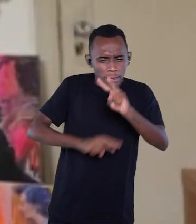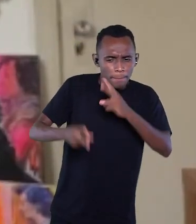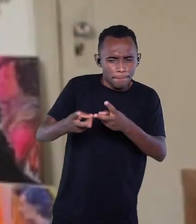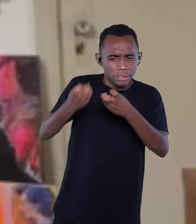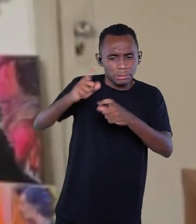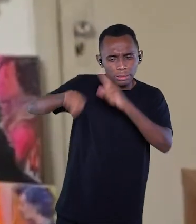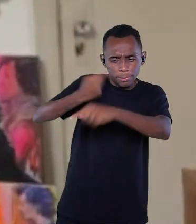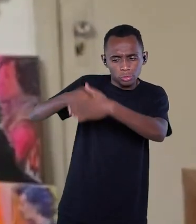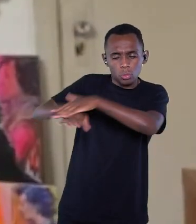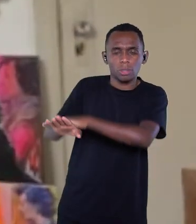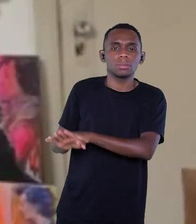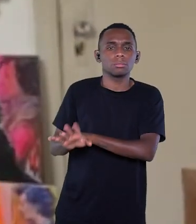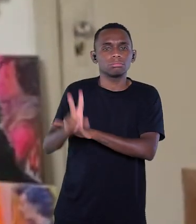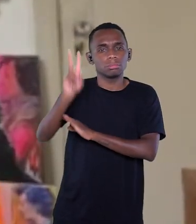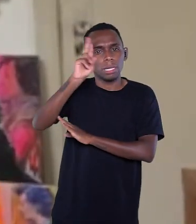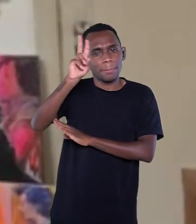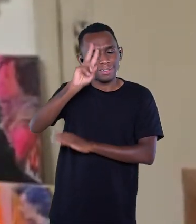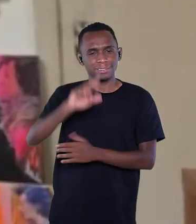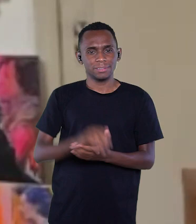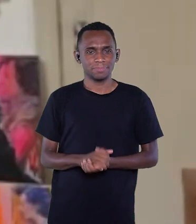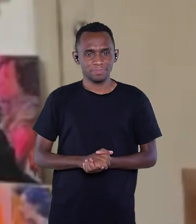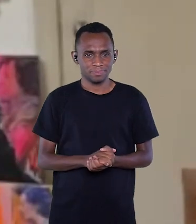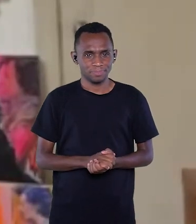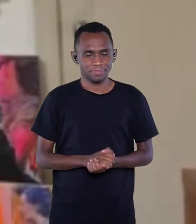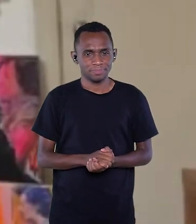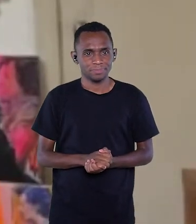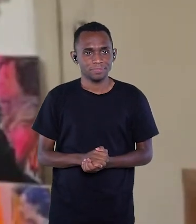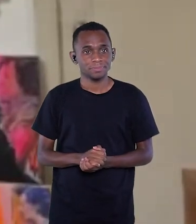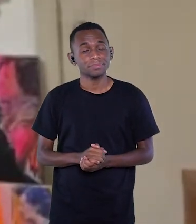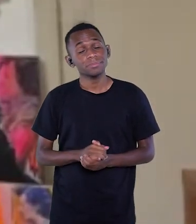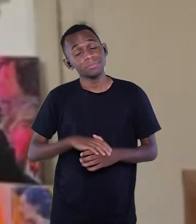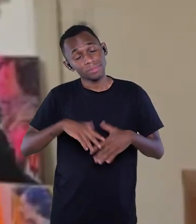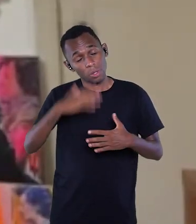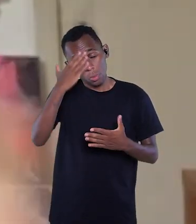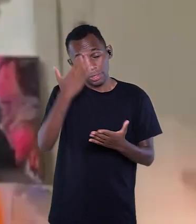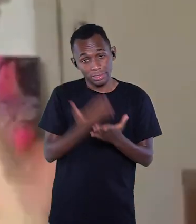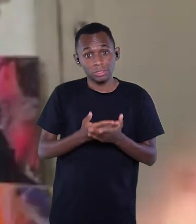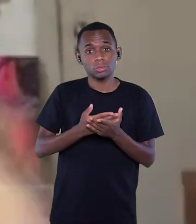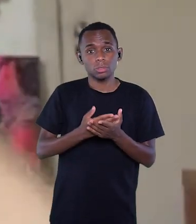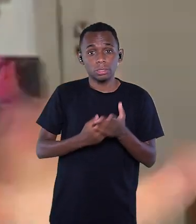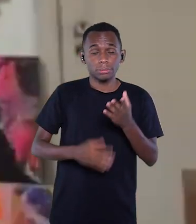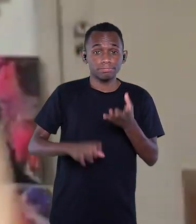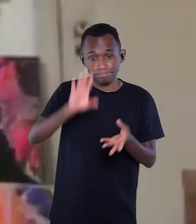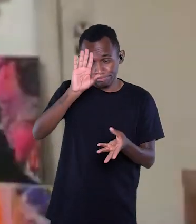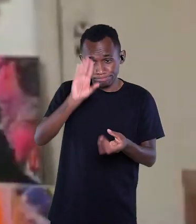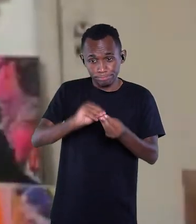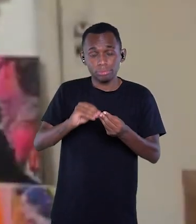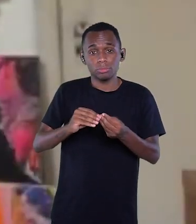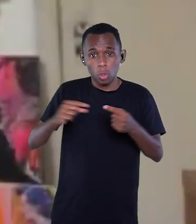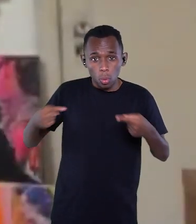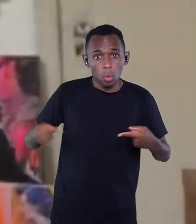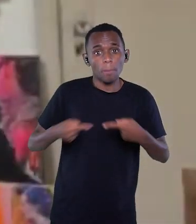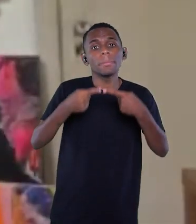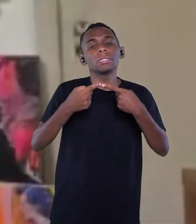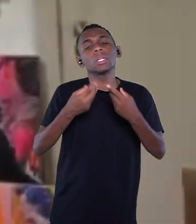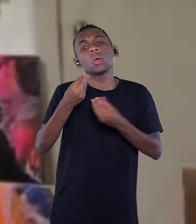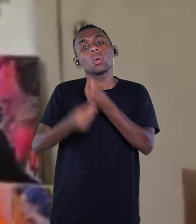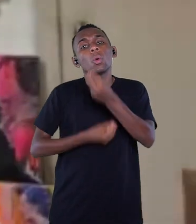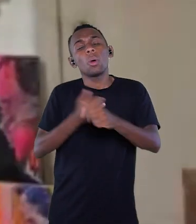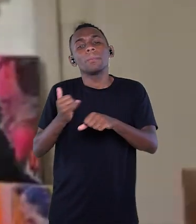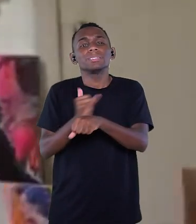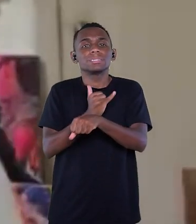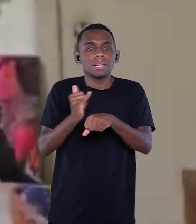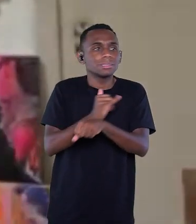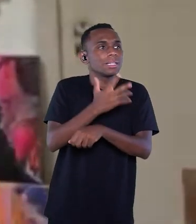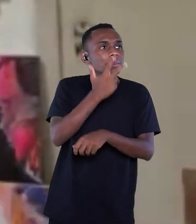organizá-los num armário. Acho que faz um pouco sentido assim, sobre essa maneira